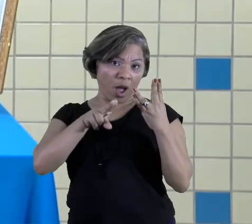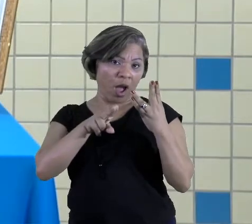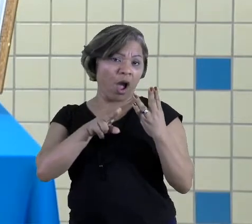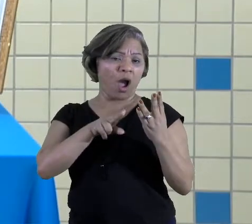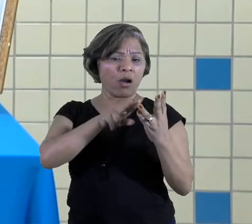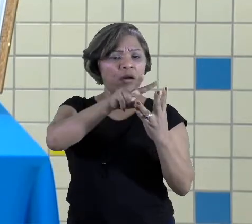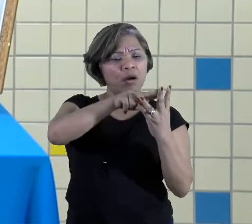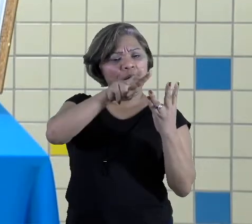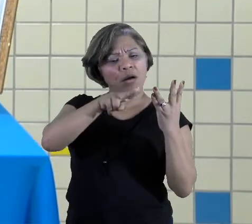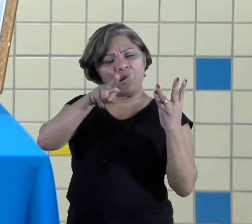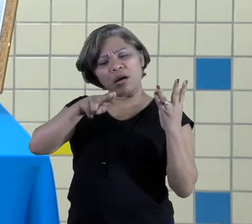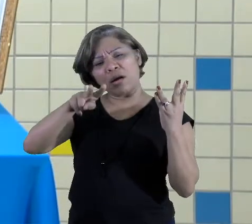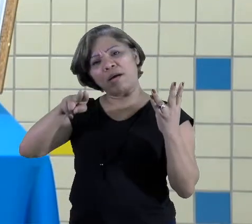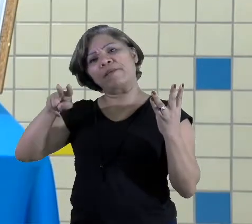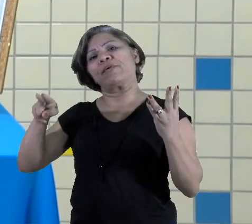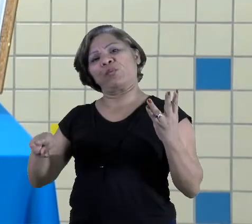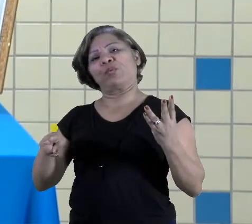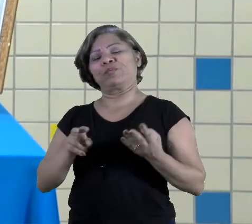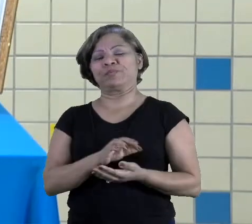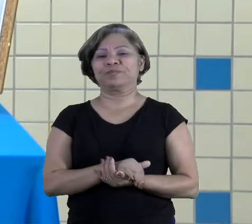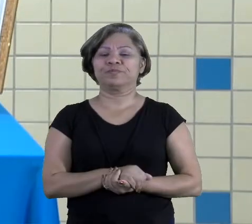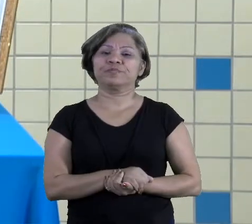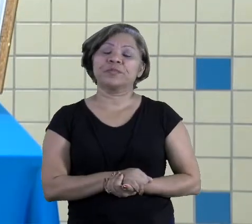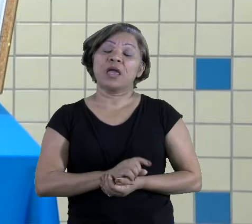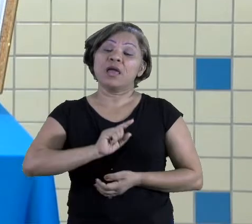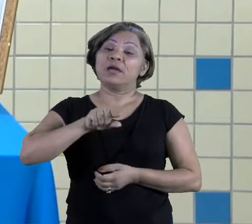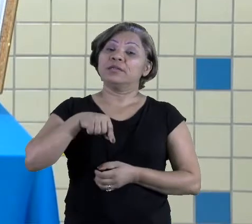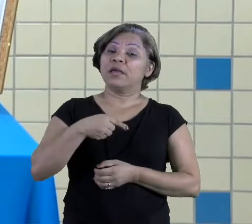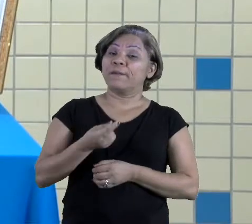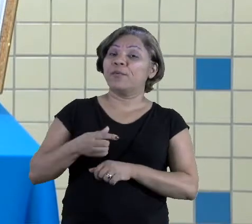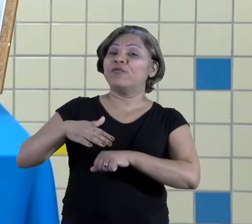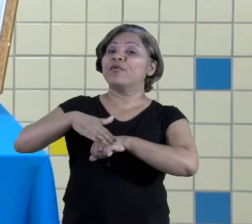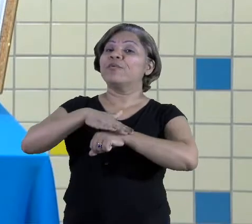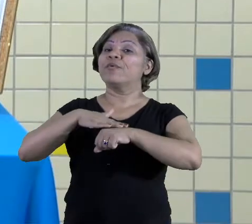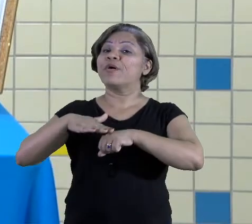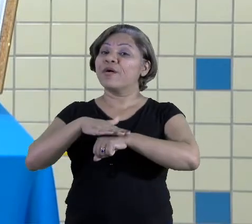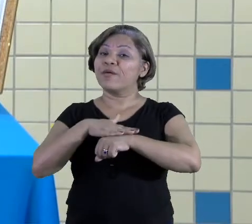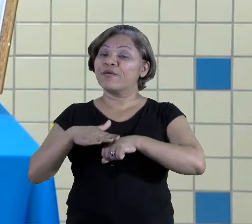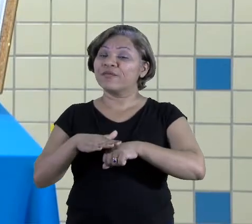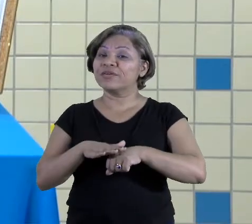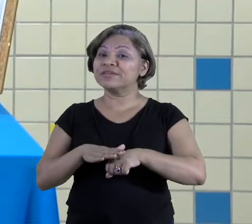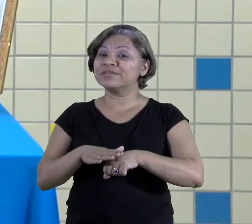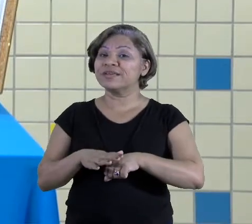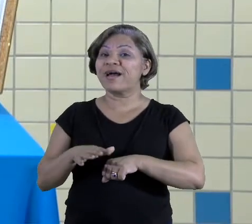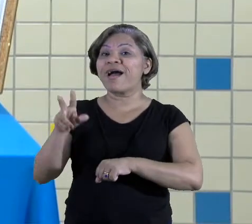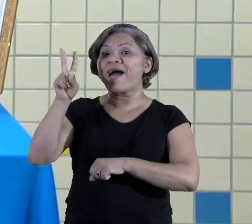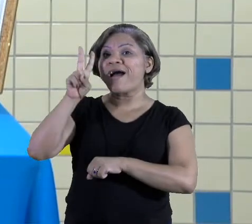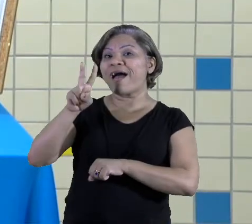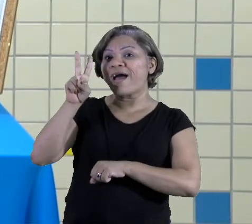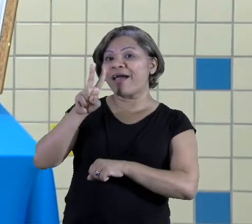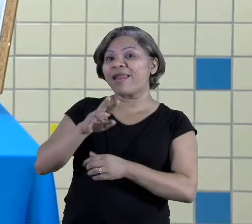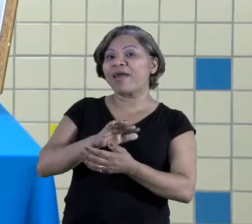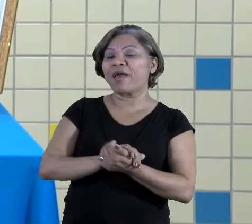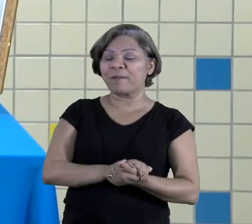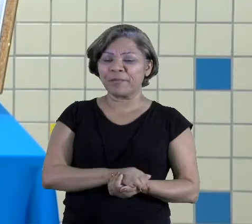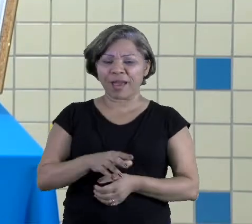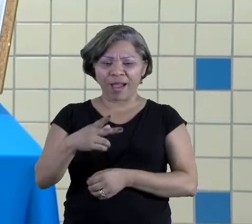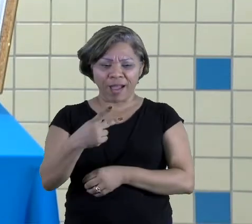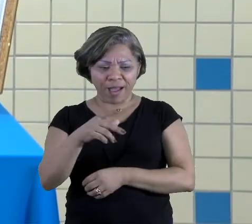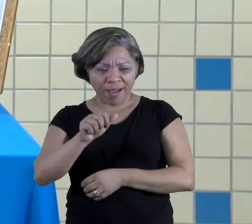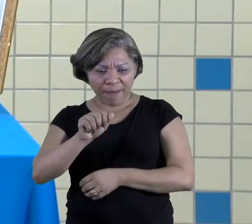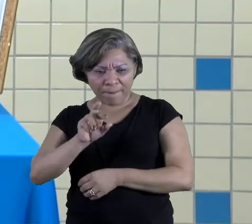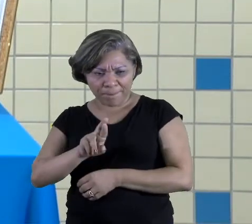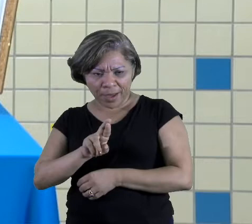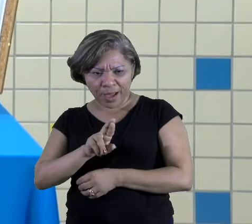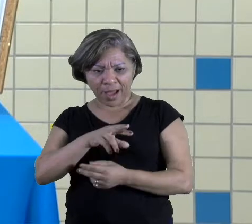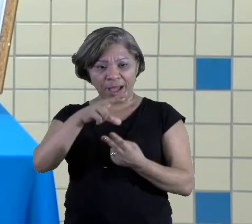esse gancho, nós vamos conversar com as crianças, relembrá-las do conceito de par. Relembrar, o que é um par? Um